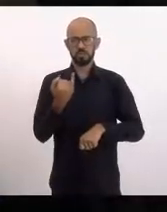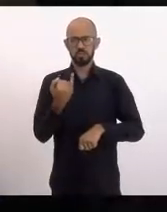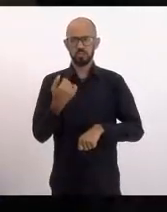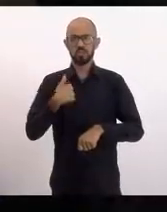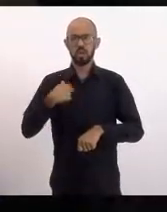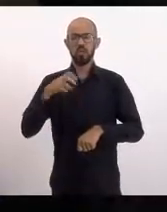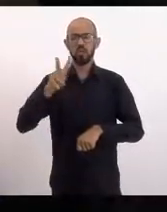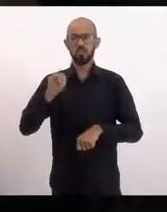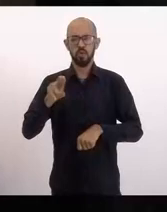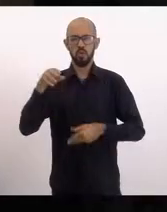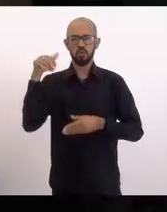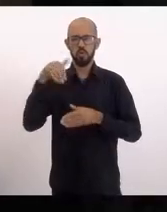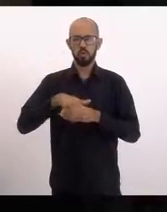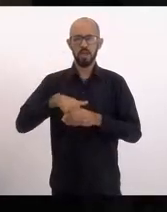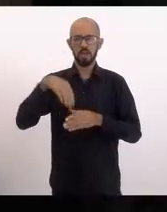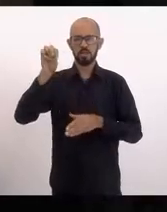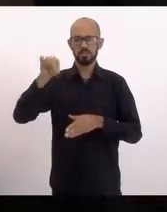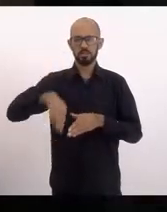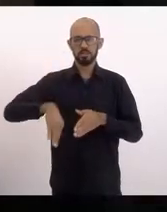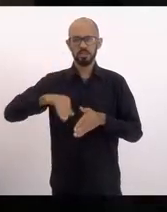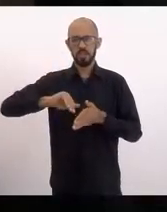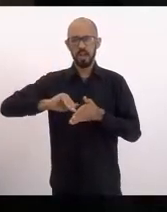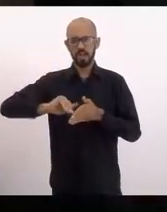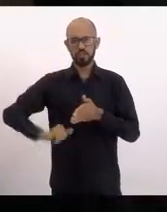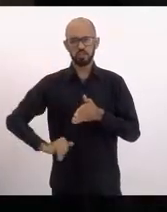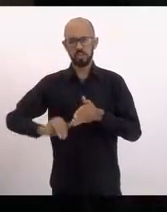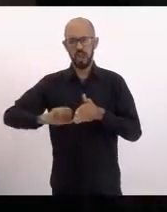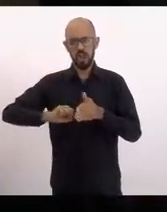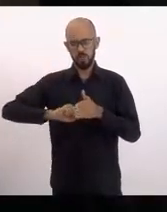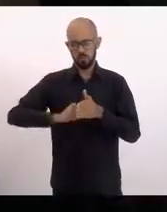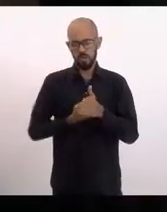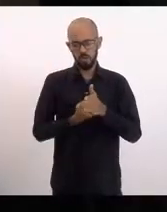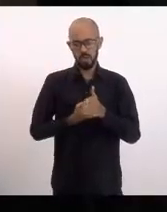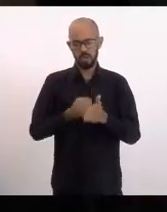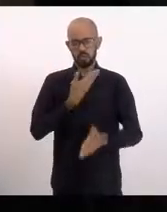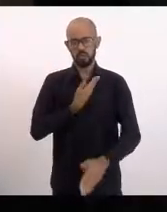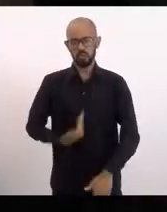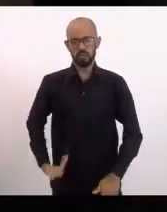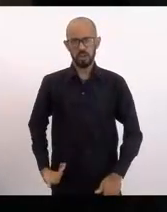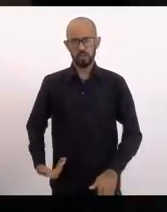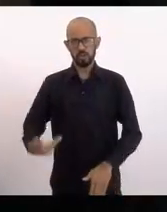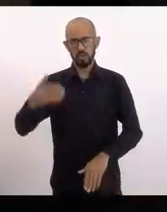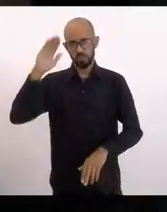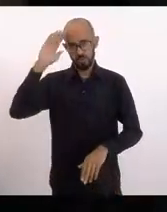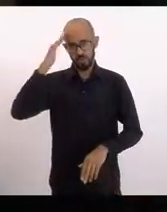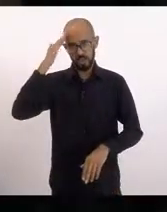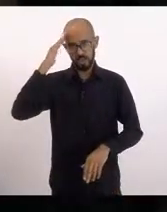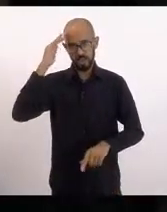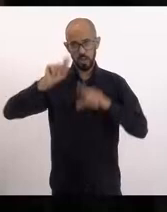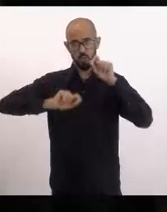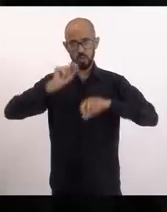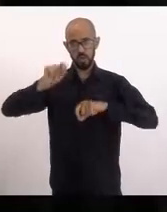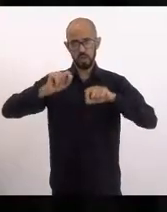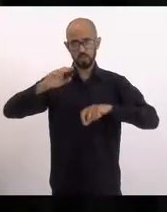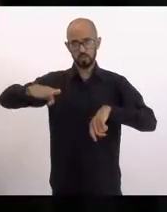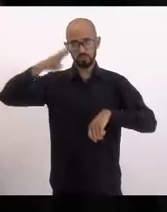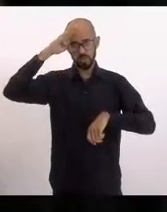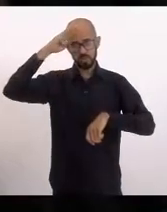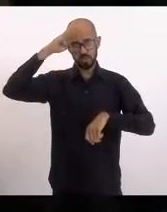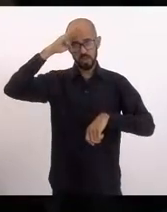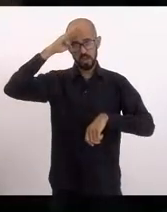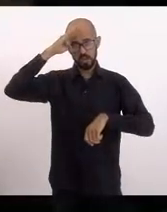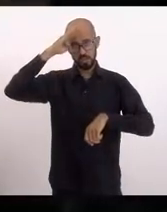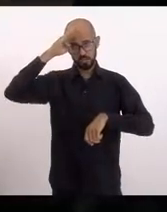votar favorável à derrubada do veto do governador, por entender que os militares... As suas reivindicações